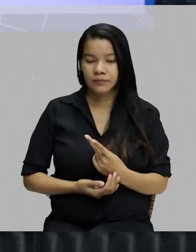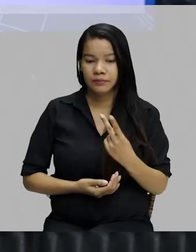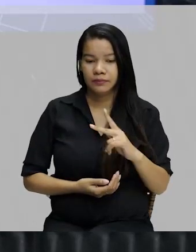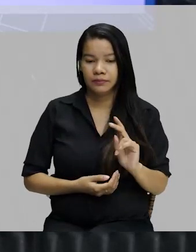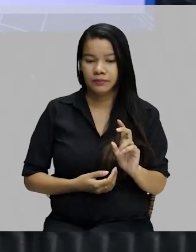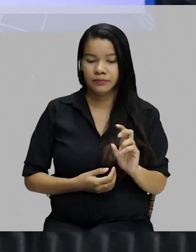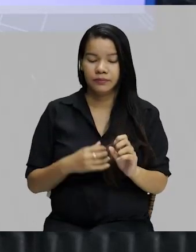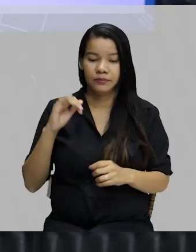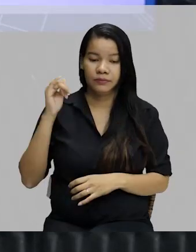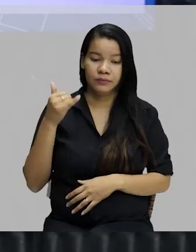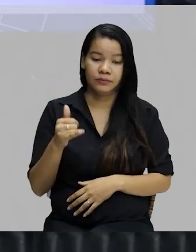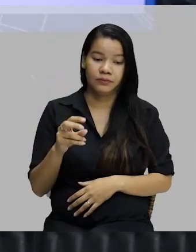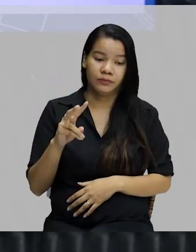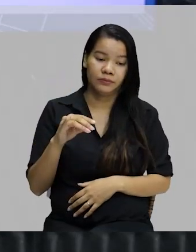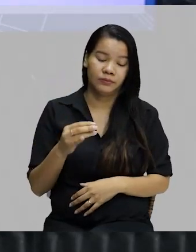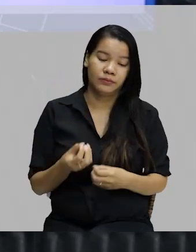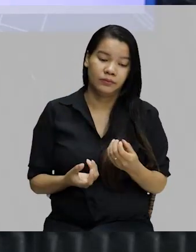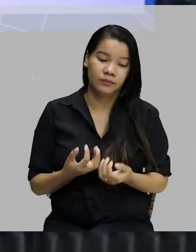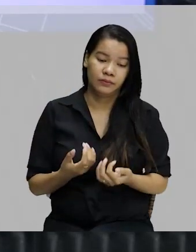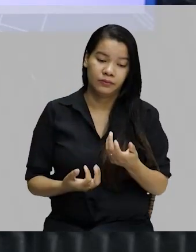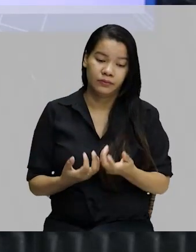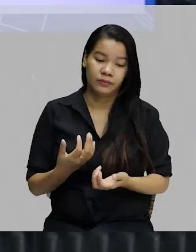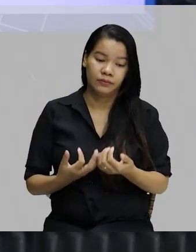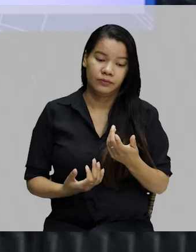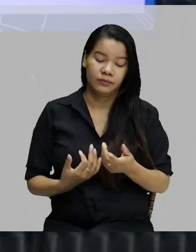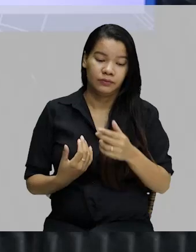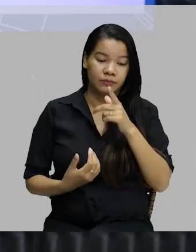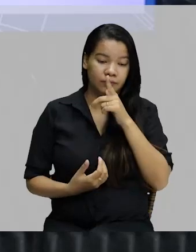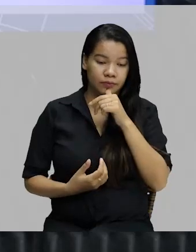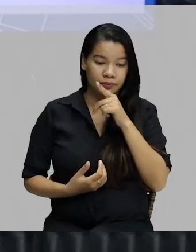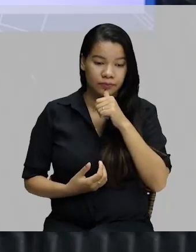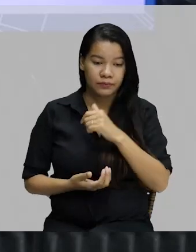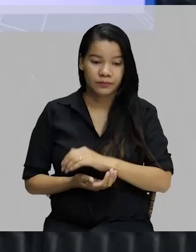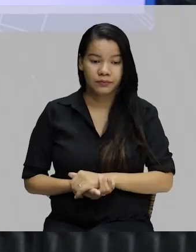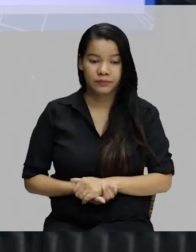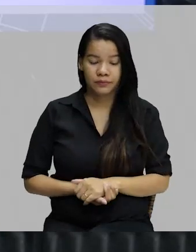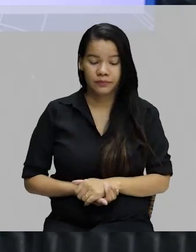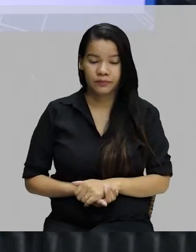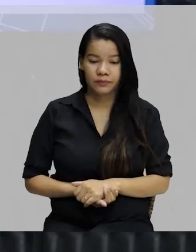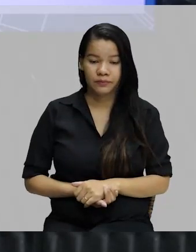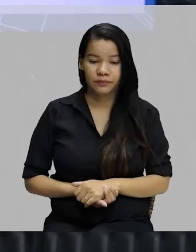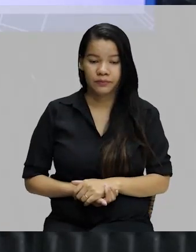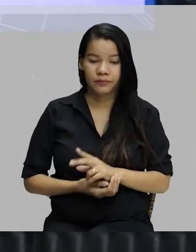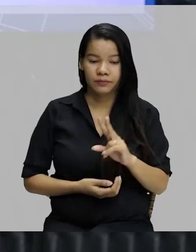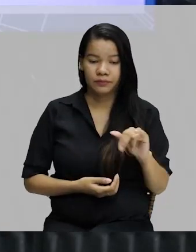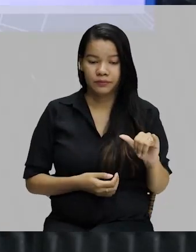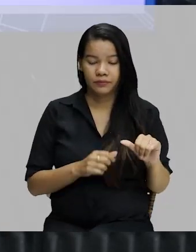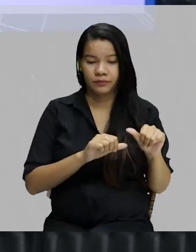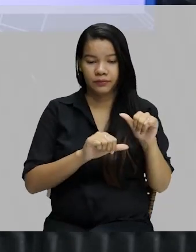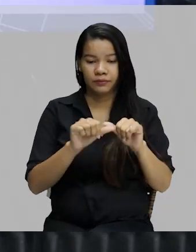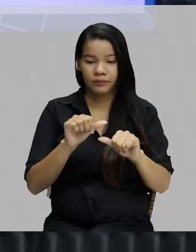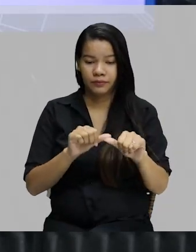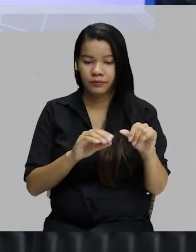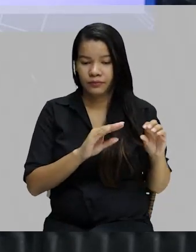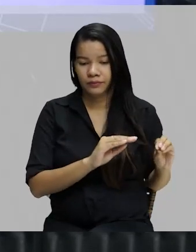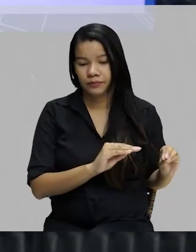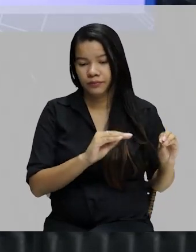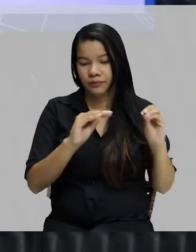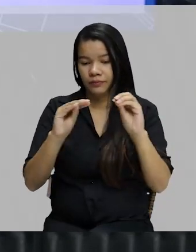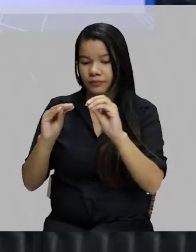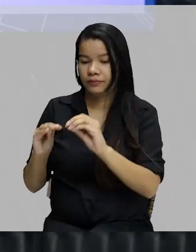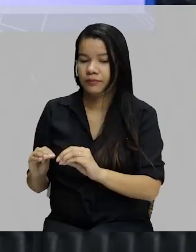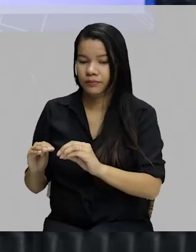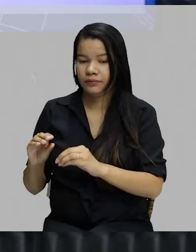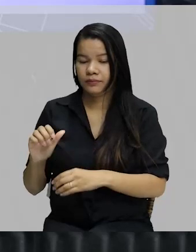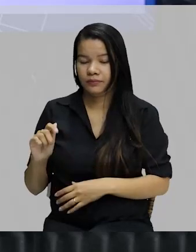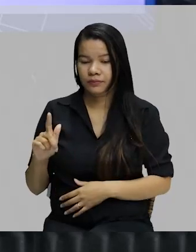vai aquecer a água, vai gerar calor que vai aquecer a água. A água vai se transformar, vai passar para o estado